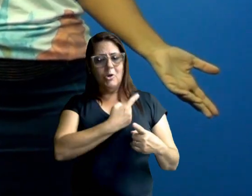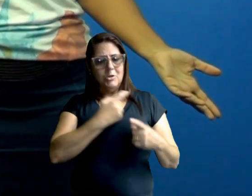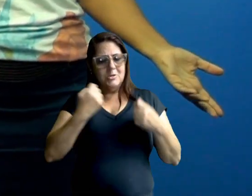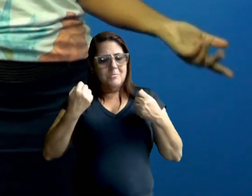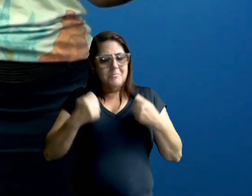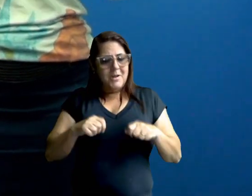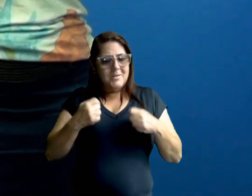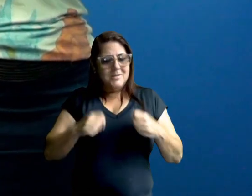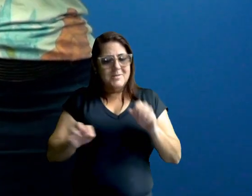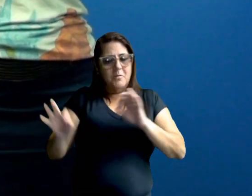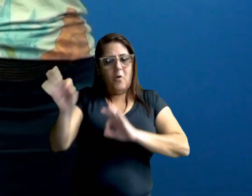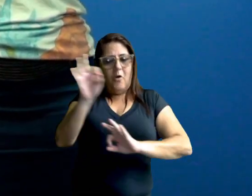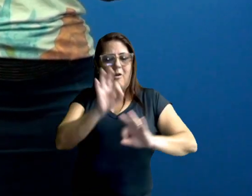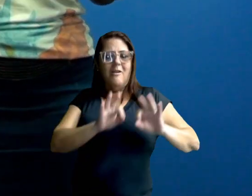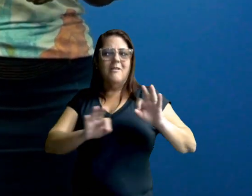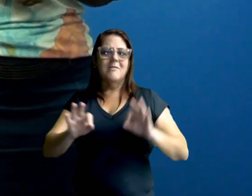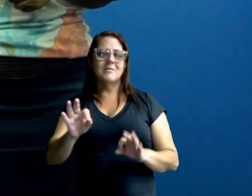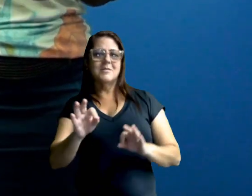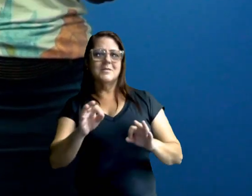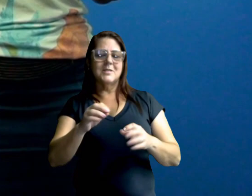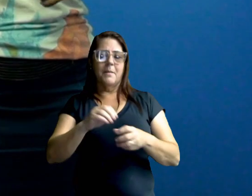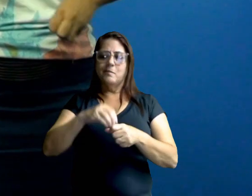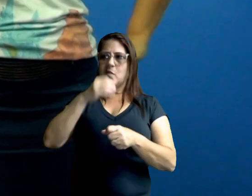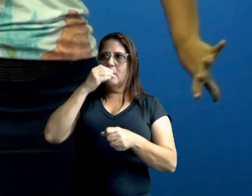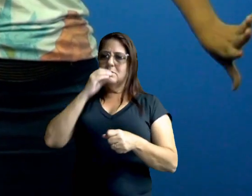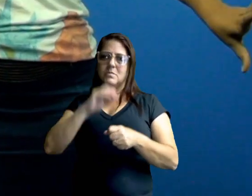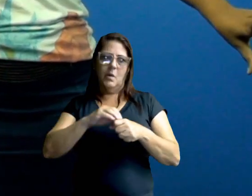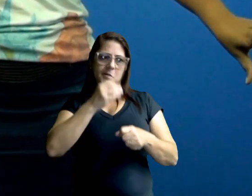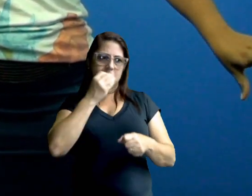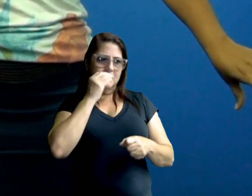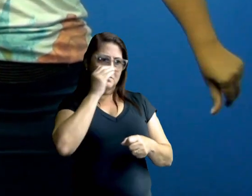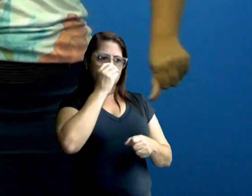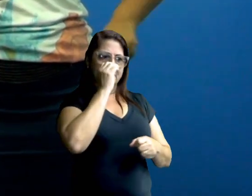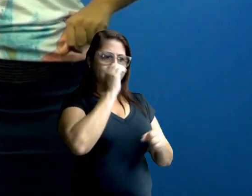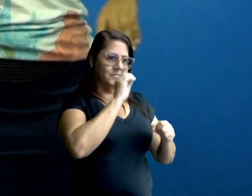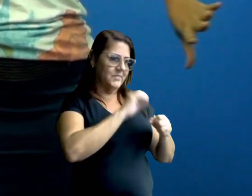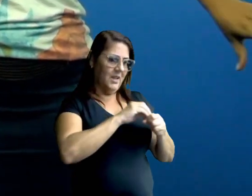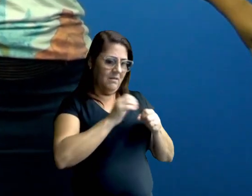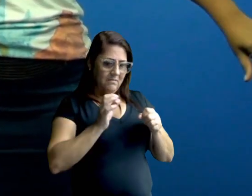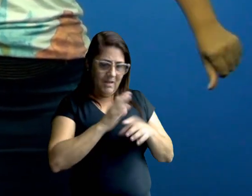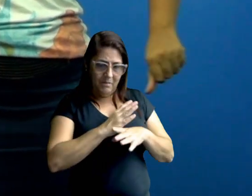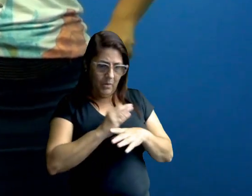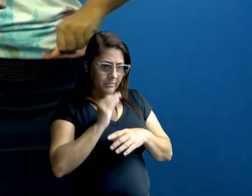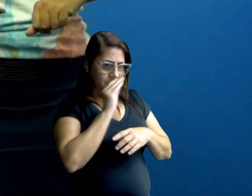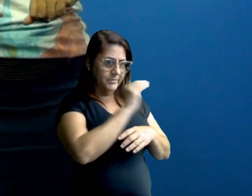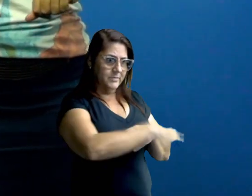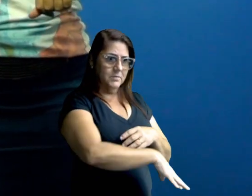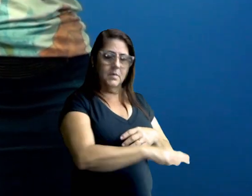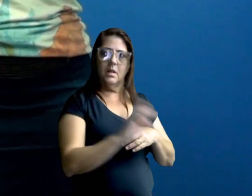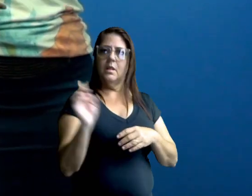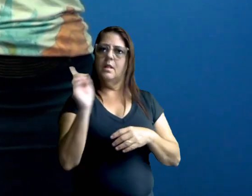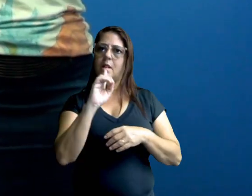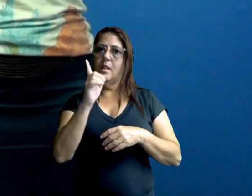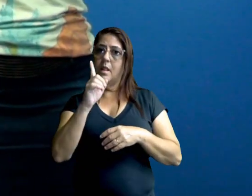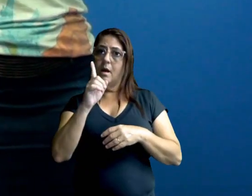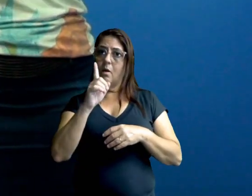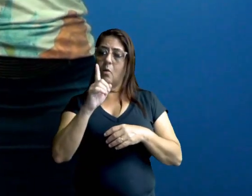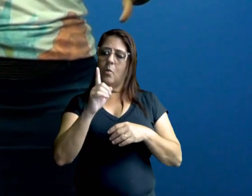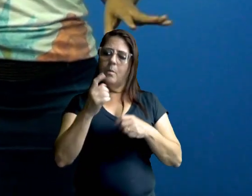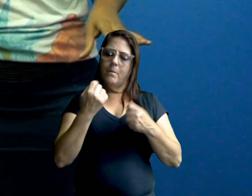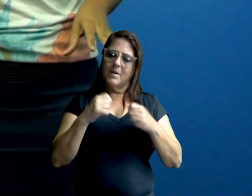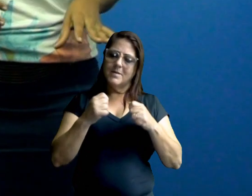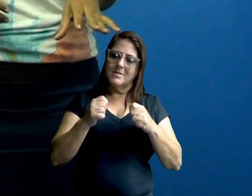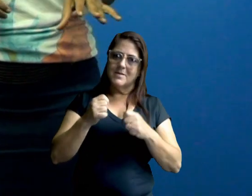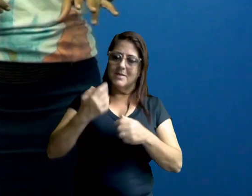nossa parte. A gente está comendo a pipoca na rua, a gente pega o pacote e joga no lixo, joga no chão, né? A gente está comendo o